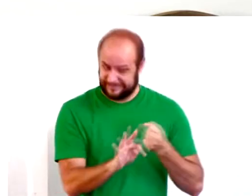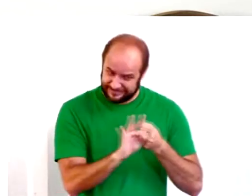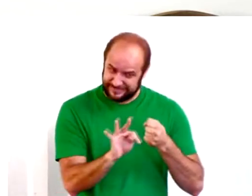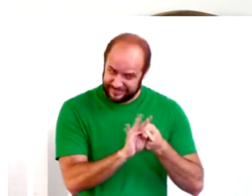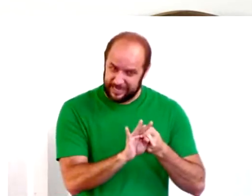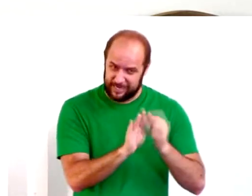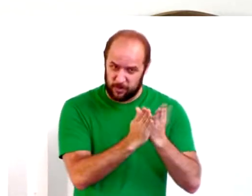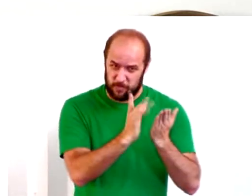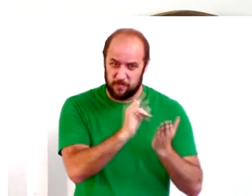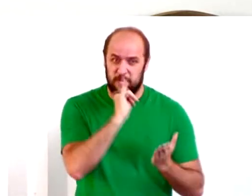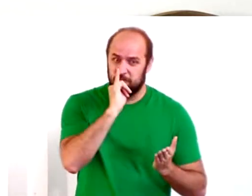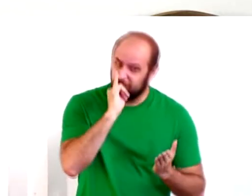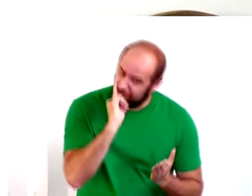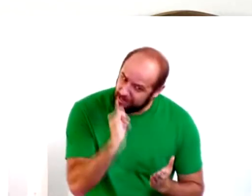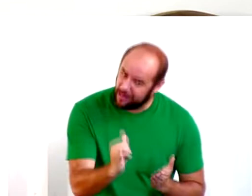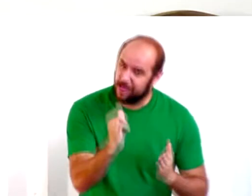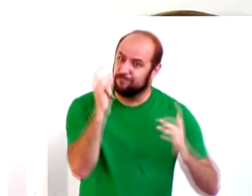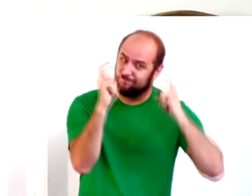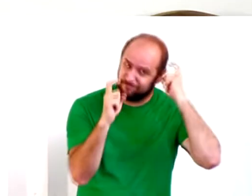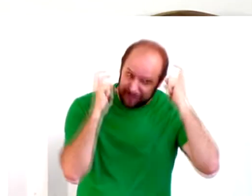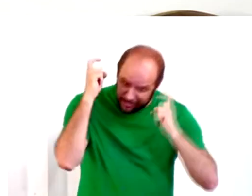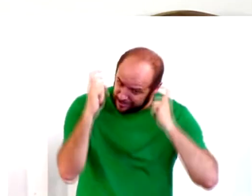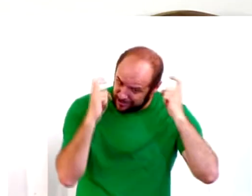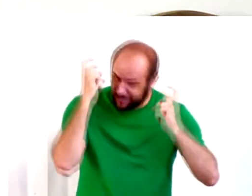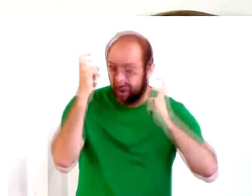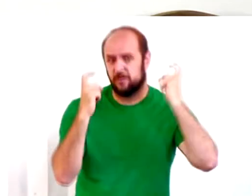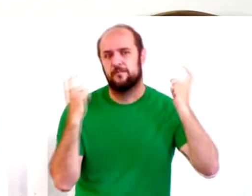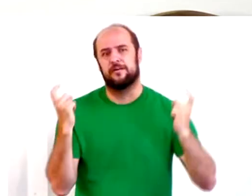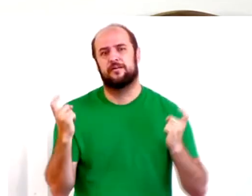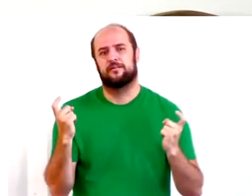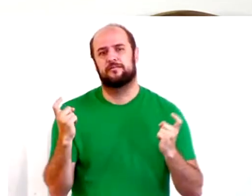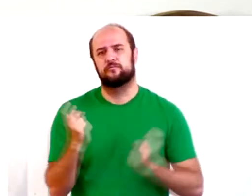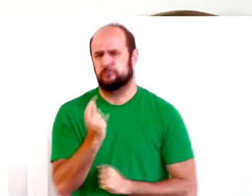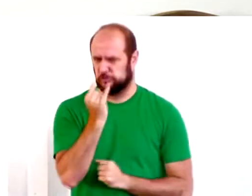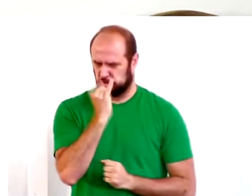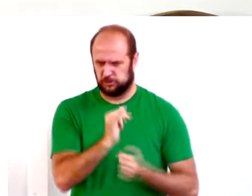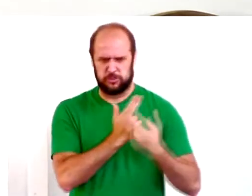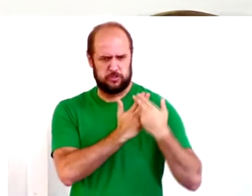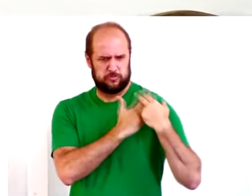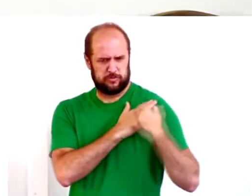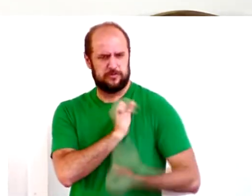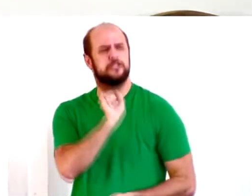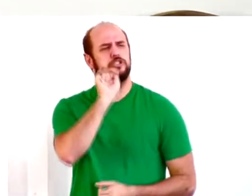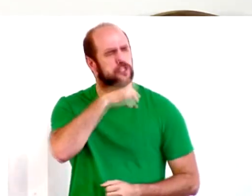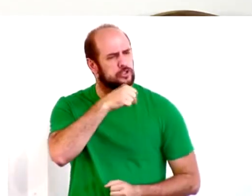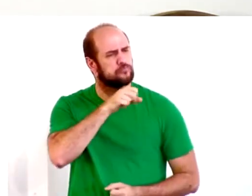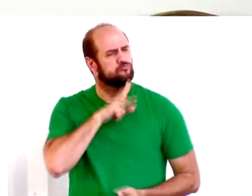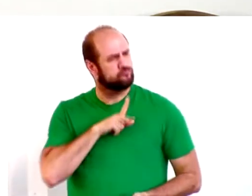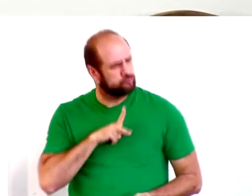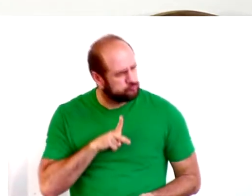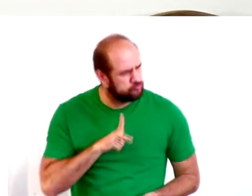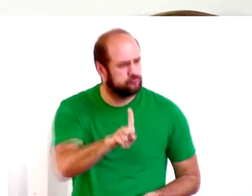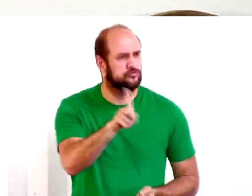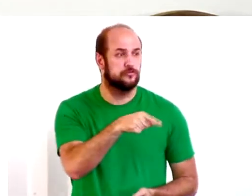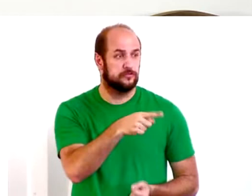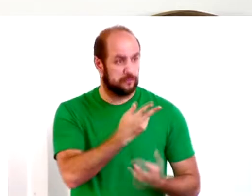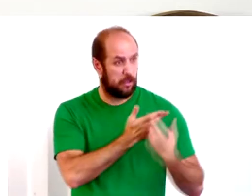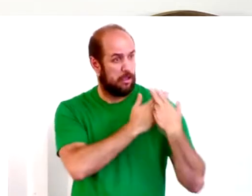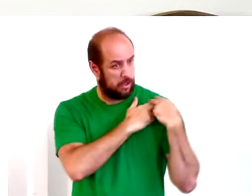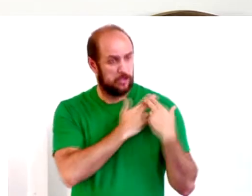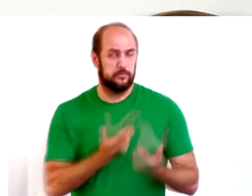estava preocupadíssimo. Naquilo que você se comprometer, siga em frente, porque você se